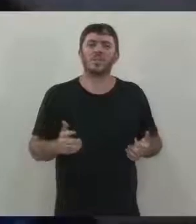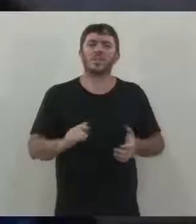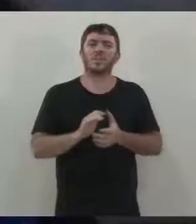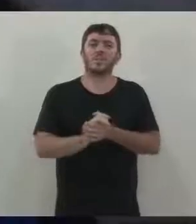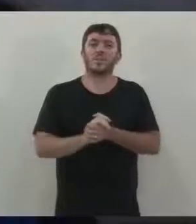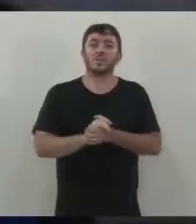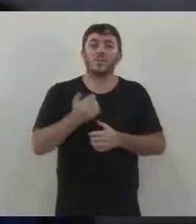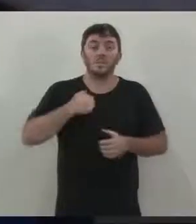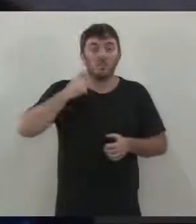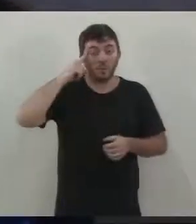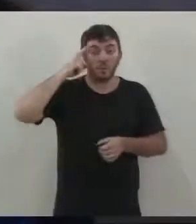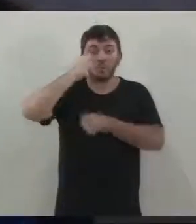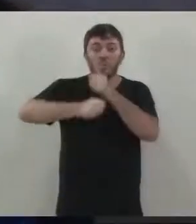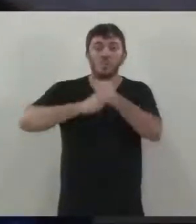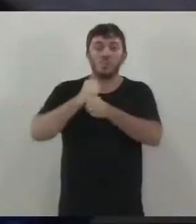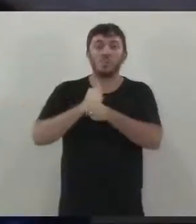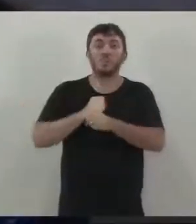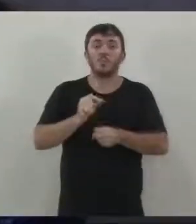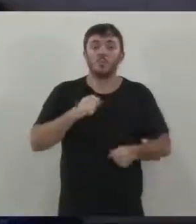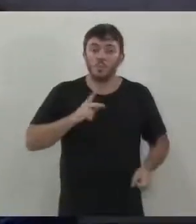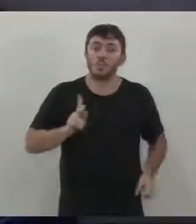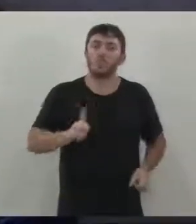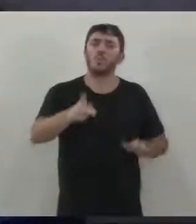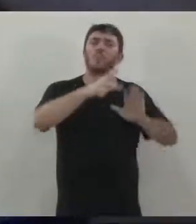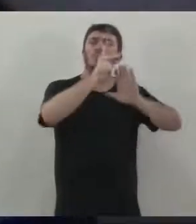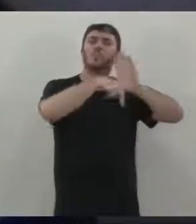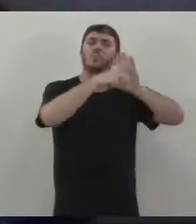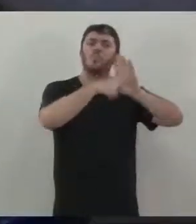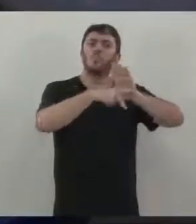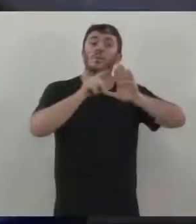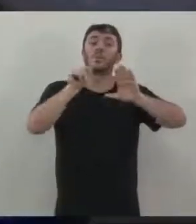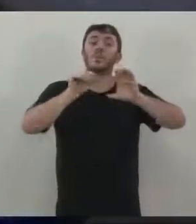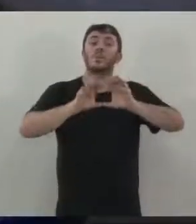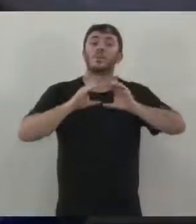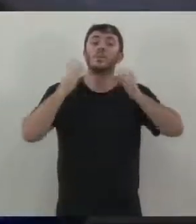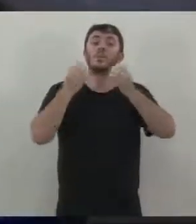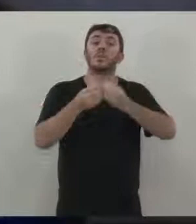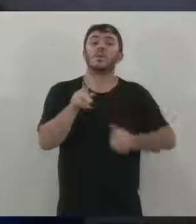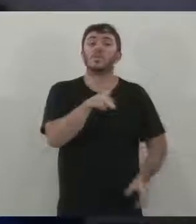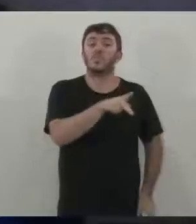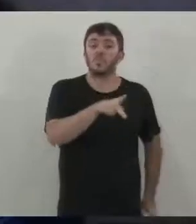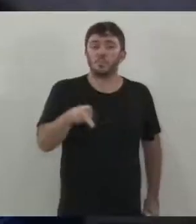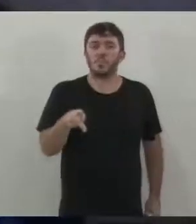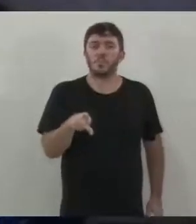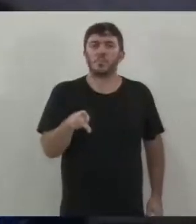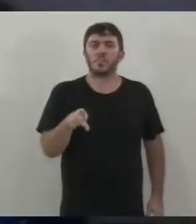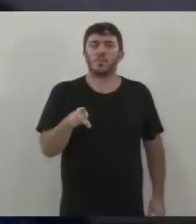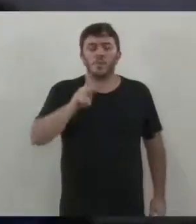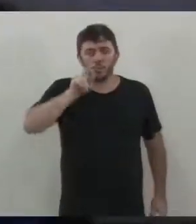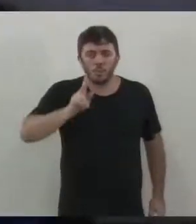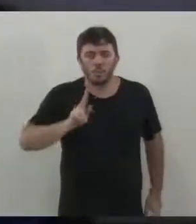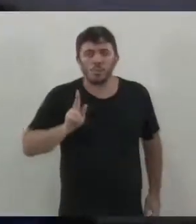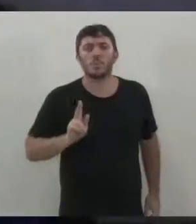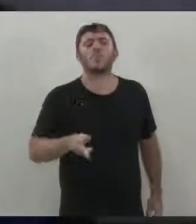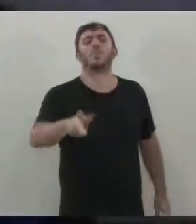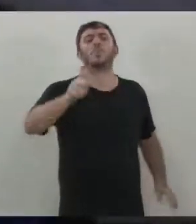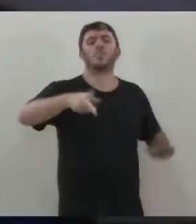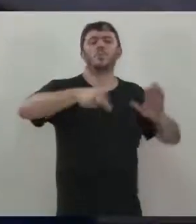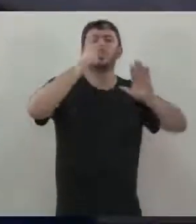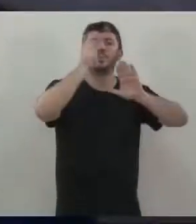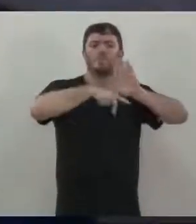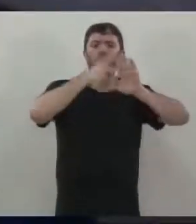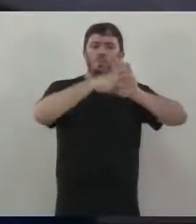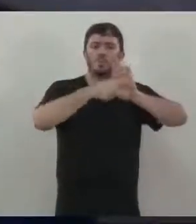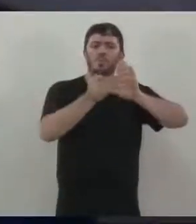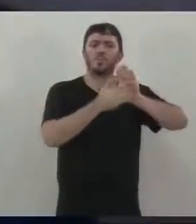ano que vem no governo, continue com esses projetos. Quem tiver na Câmara como presidente, que continue com esse projeto, porque é